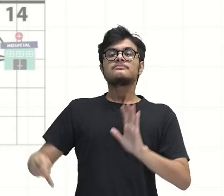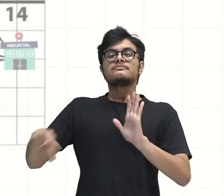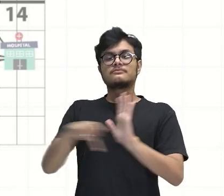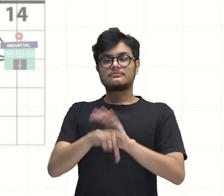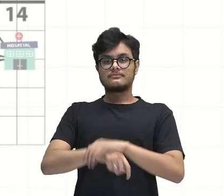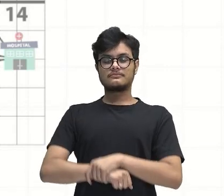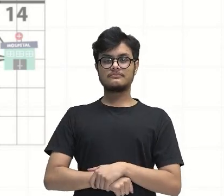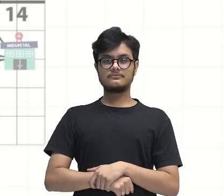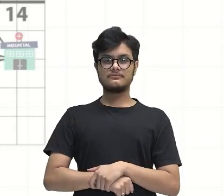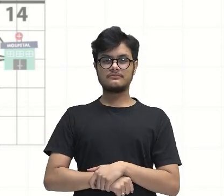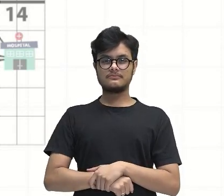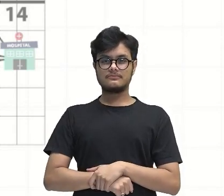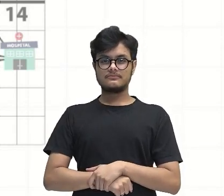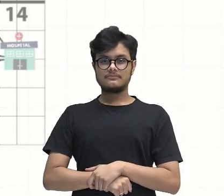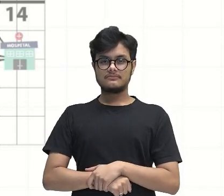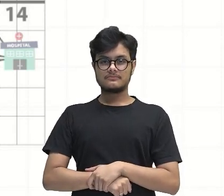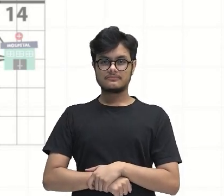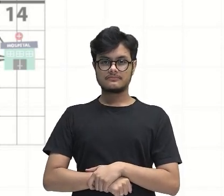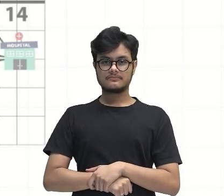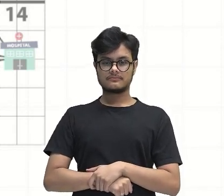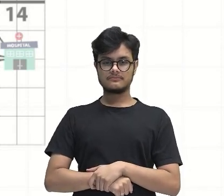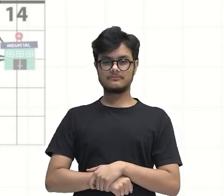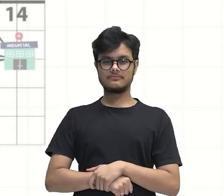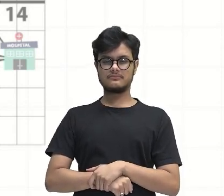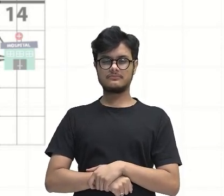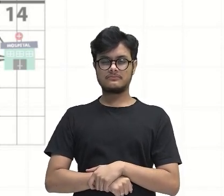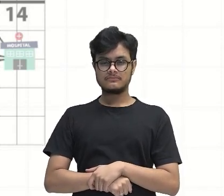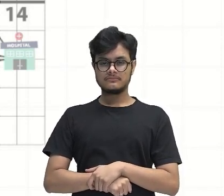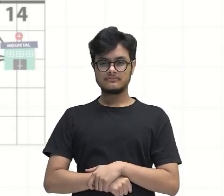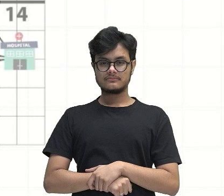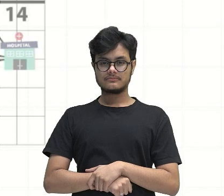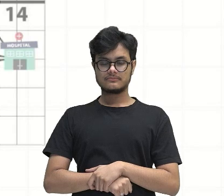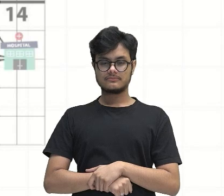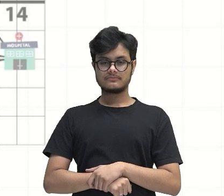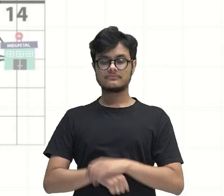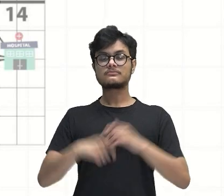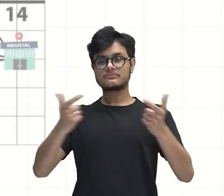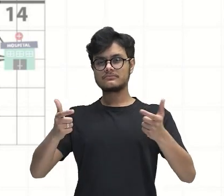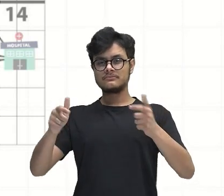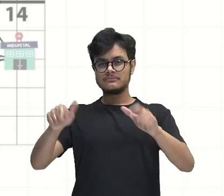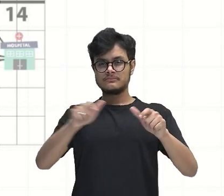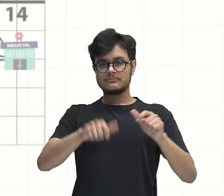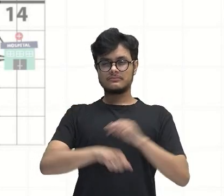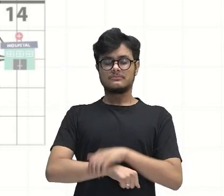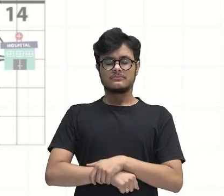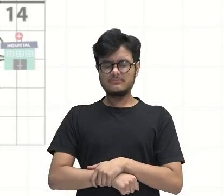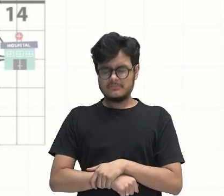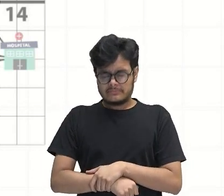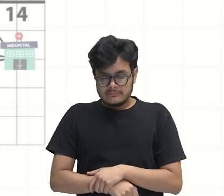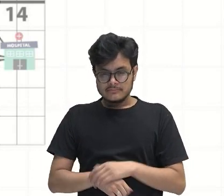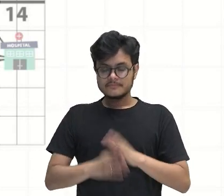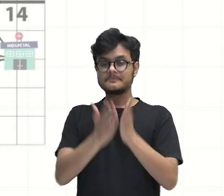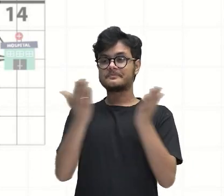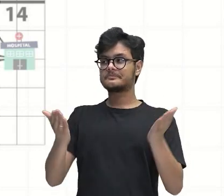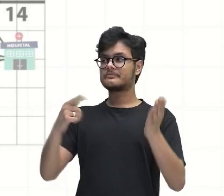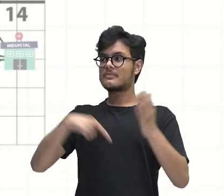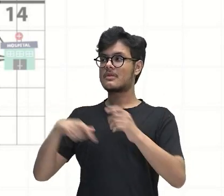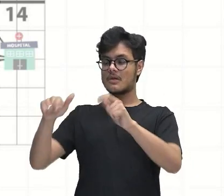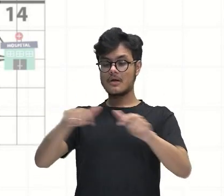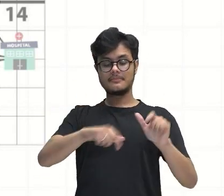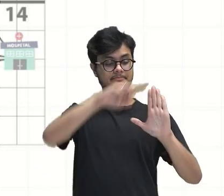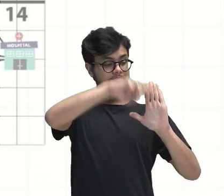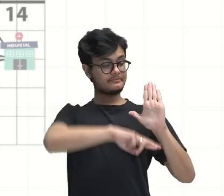um ponto cartesiano, então eu posso determinar essas paradas a partir de uma